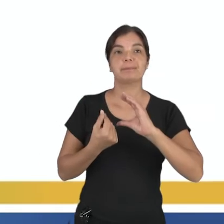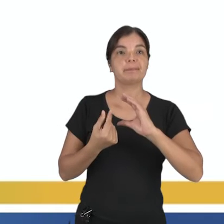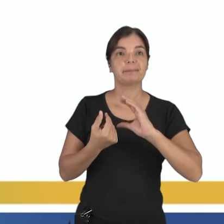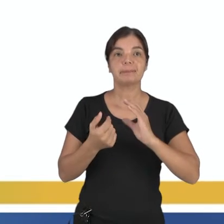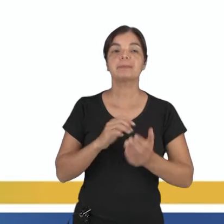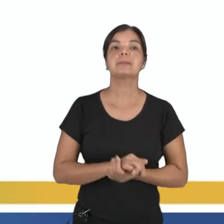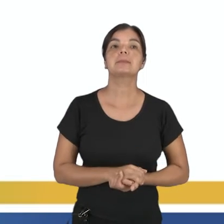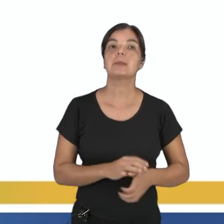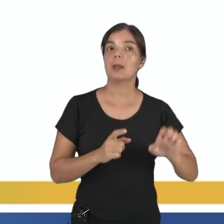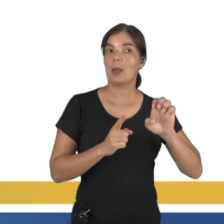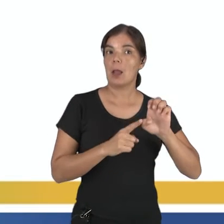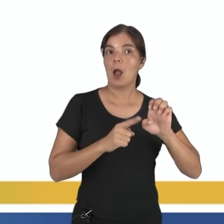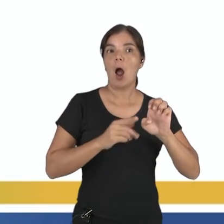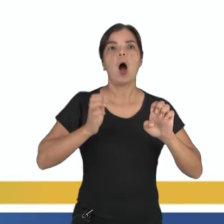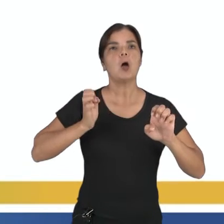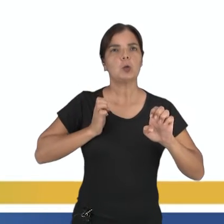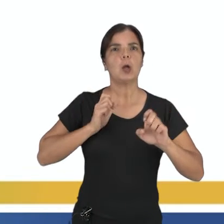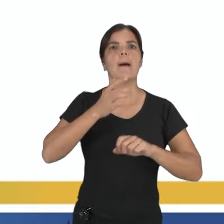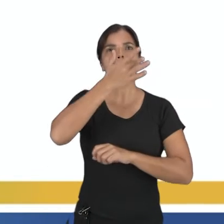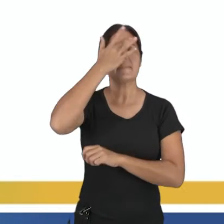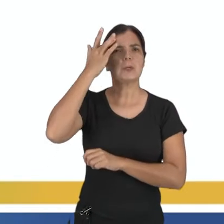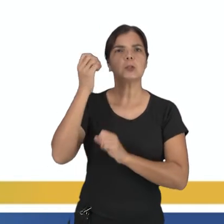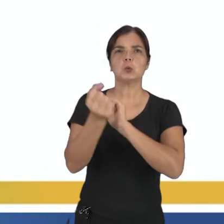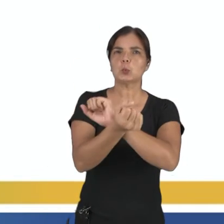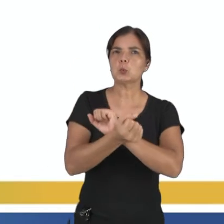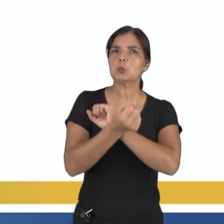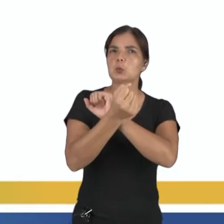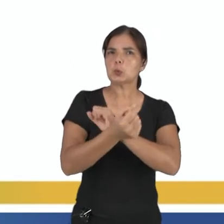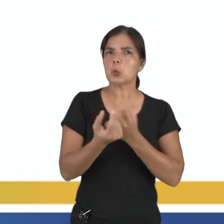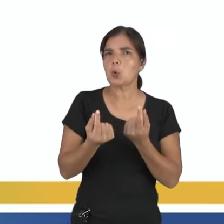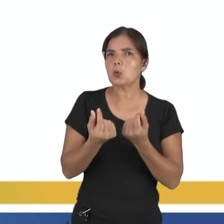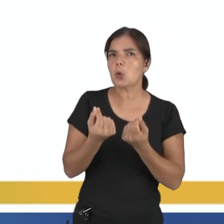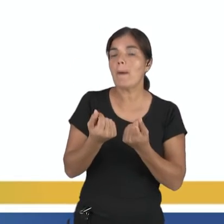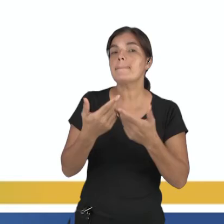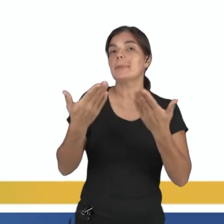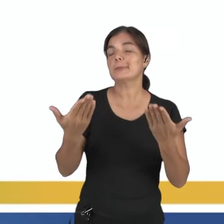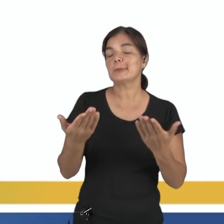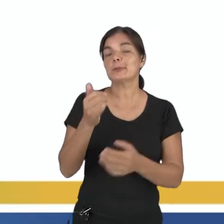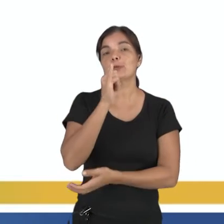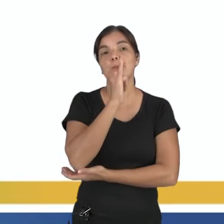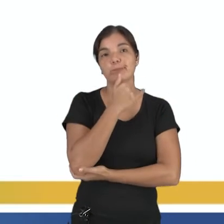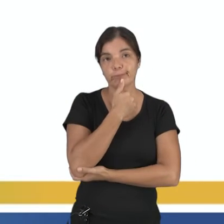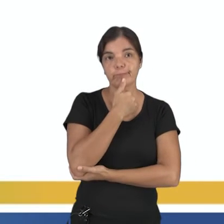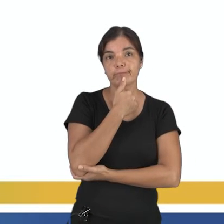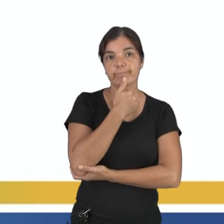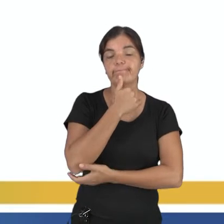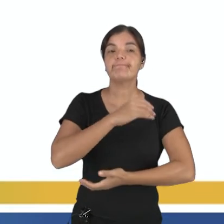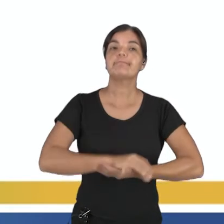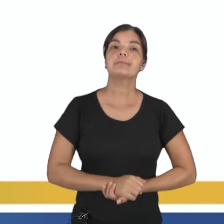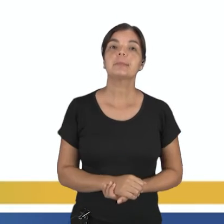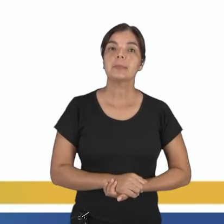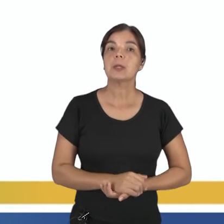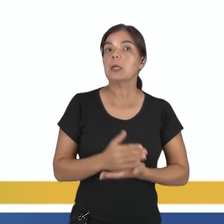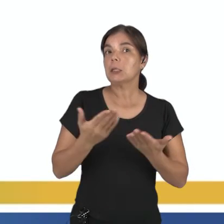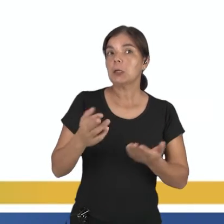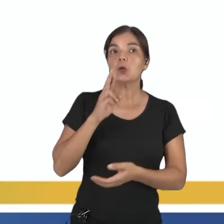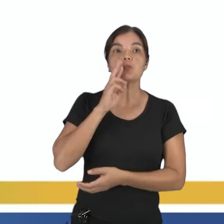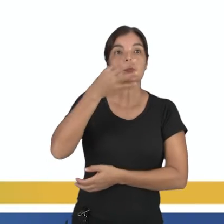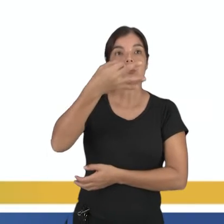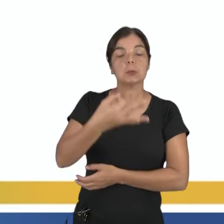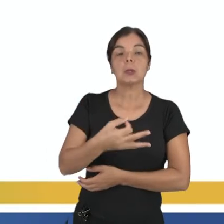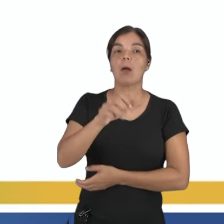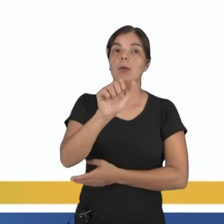né? A riqueza torna as pessoas escravas do dinheiro e, portanto, infeliz. Então, a nossa